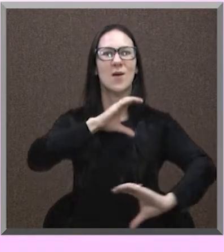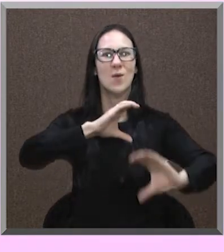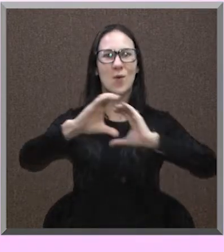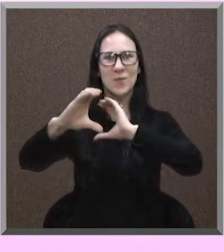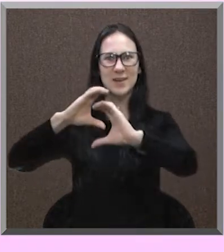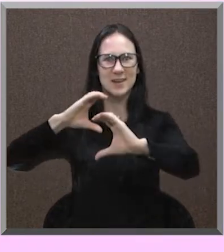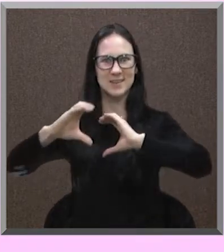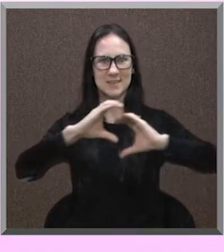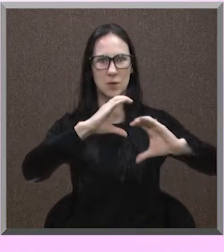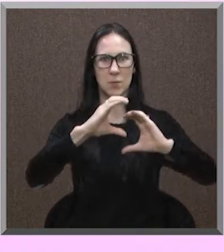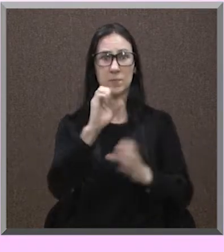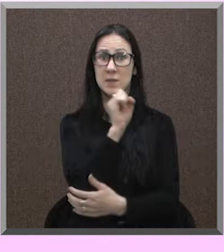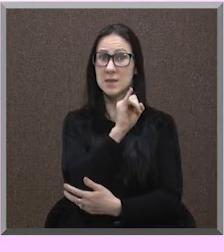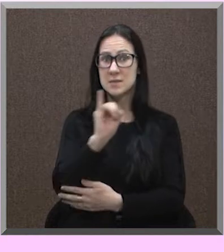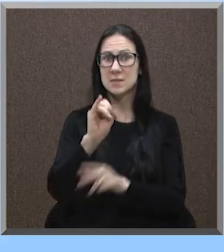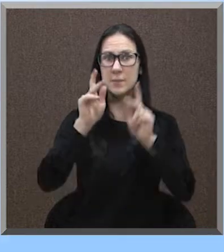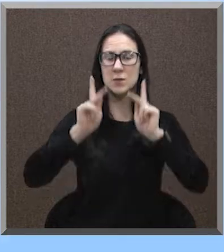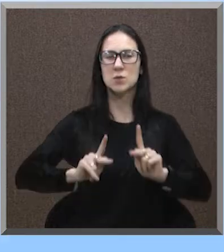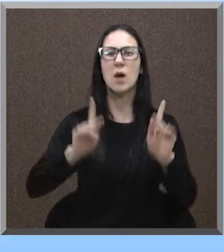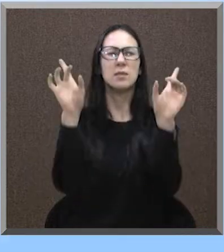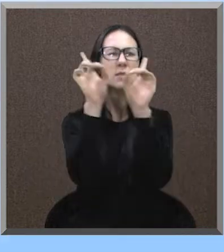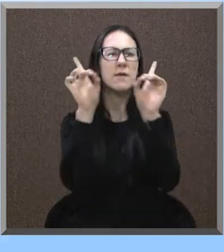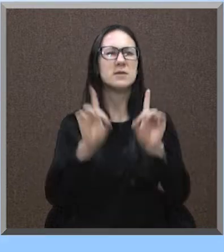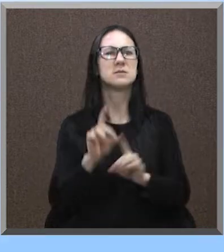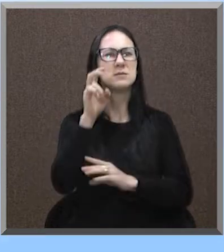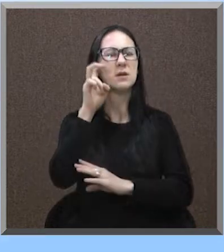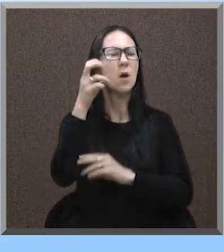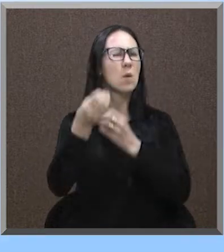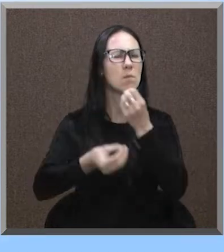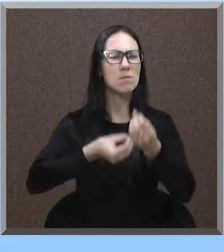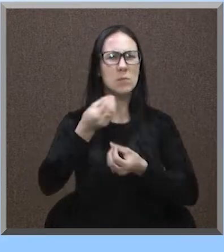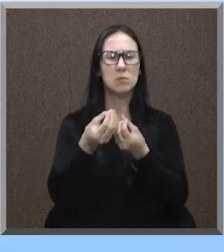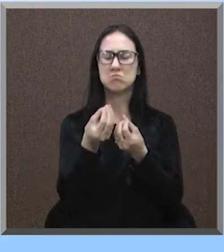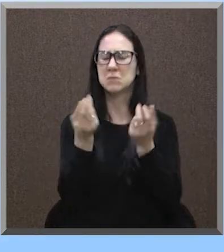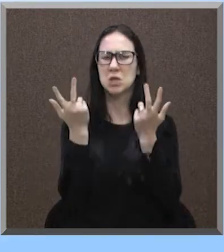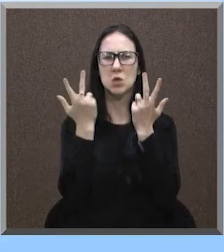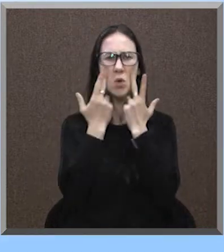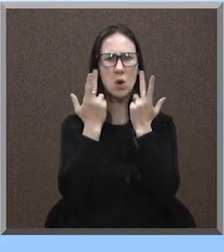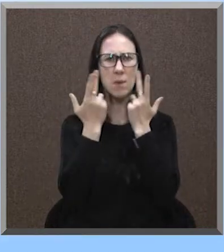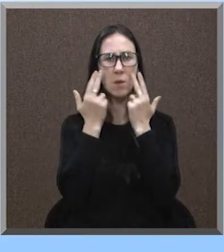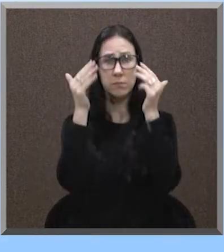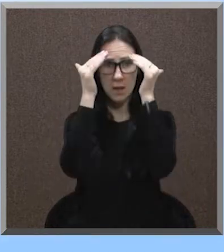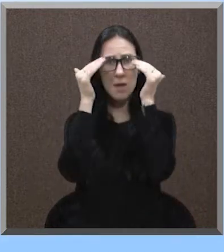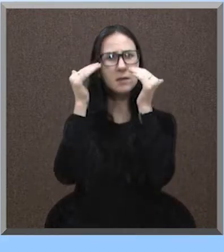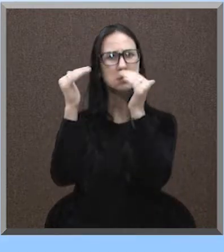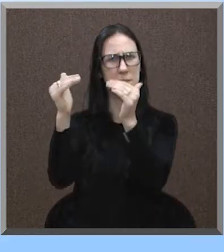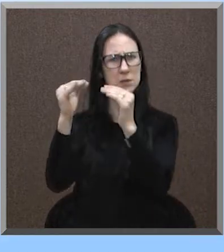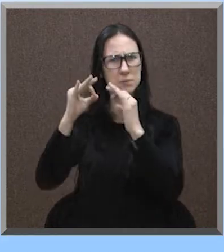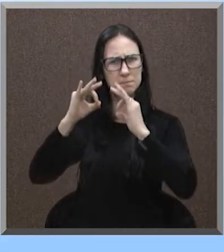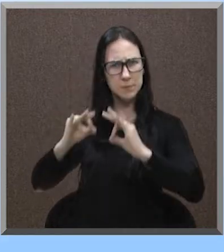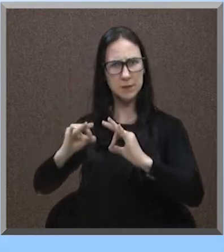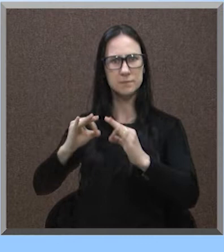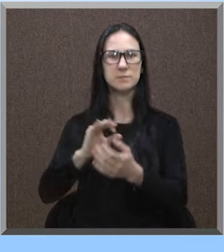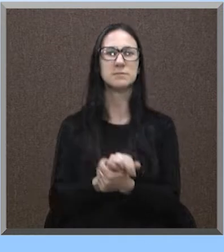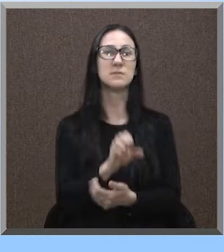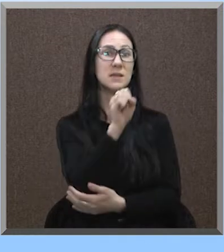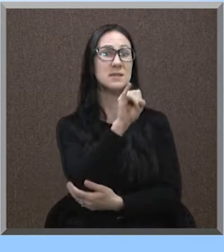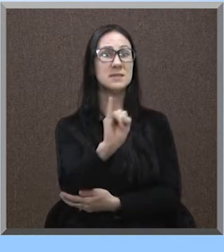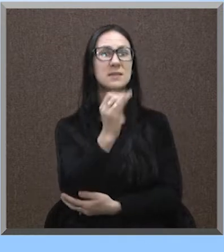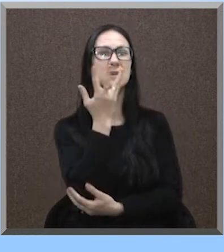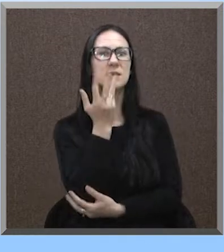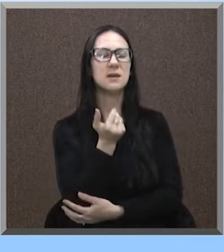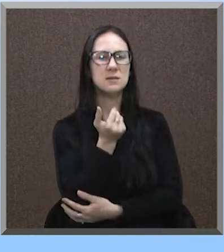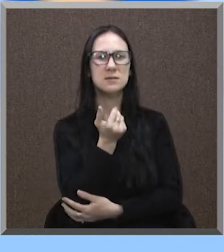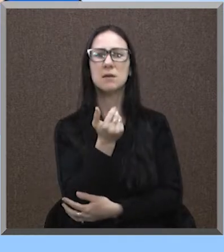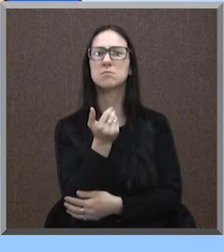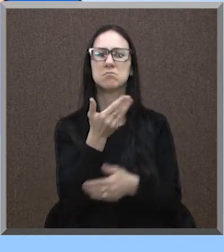Se for alguém com deficiência intelectual, haja naturalmente a falar com ela, com respeito e consideração. Se for uma criança, trate-a